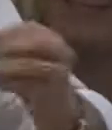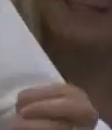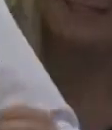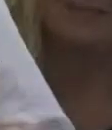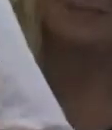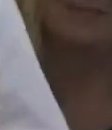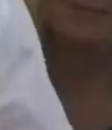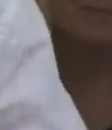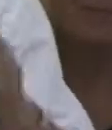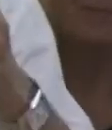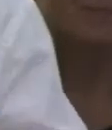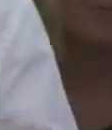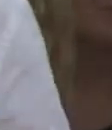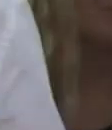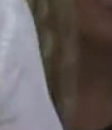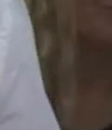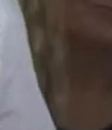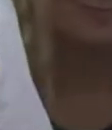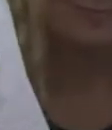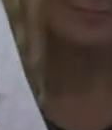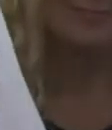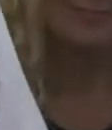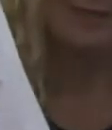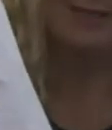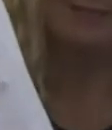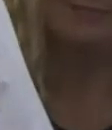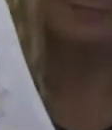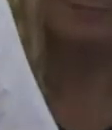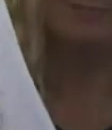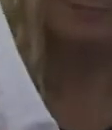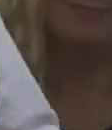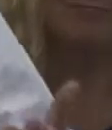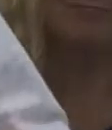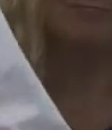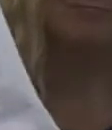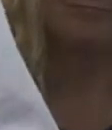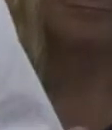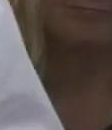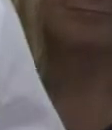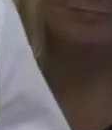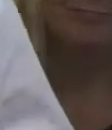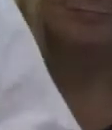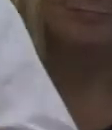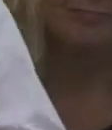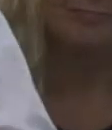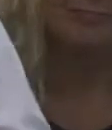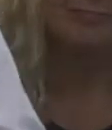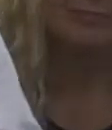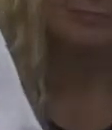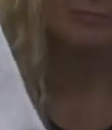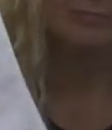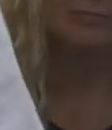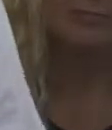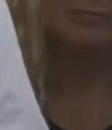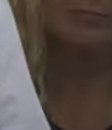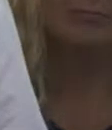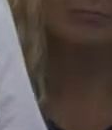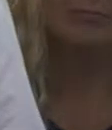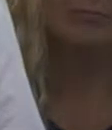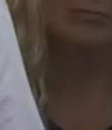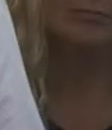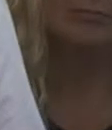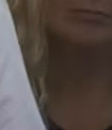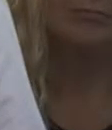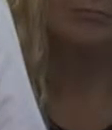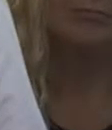Eu quero dizer que o difícil é criar. Porque hoje o mundo que nós temos aí é muito custoso para